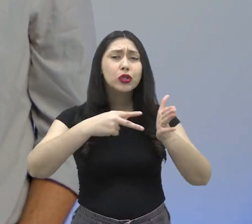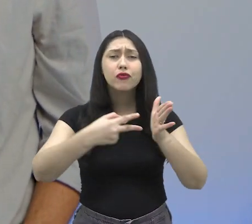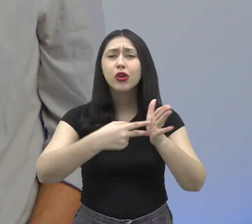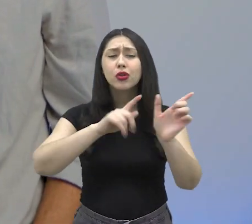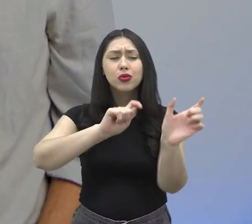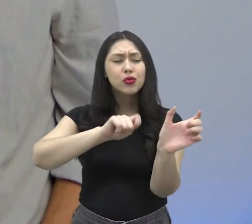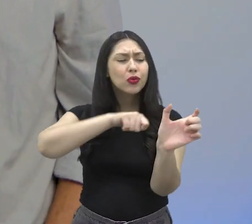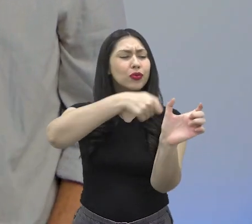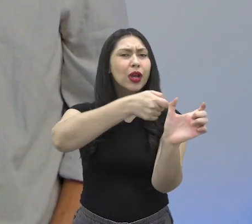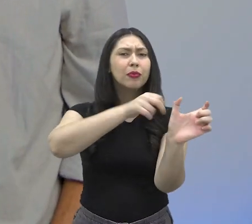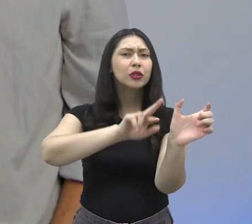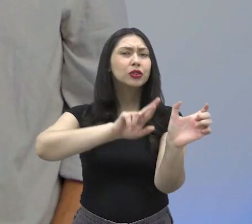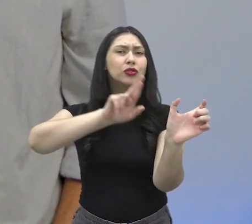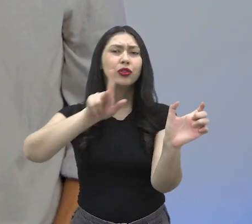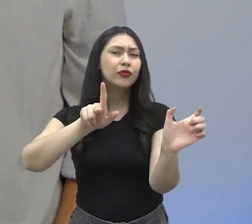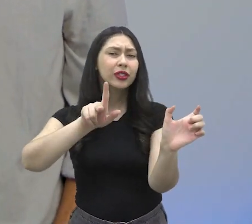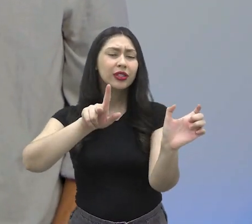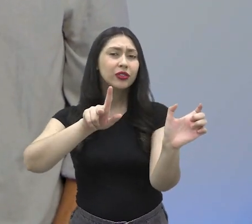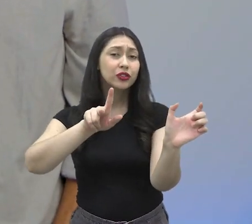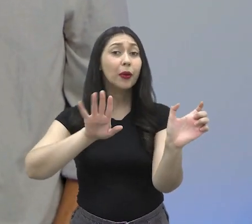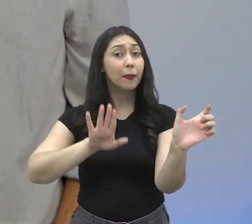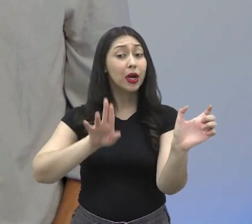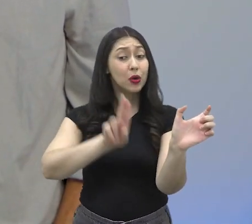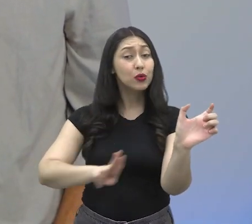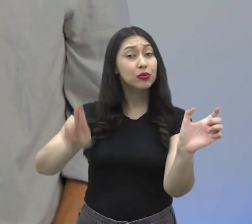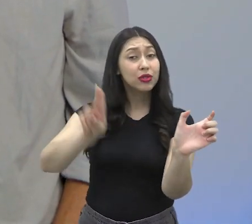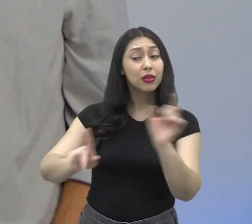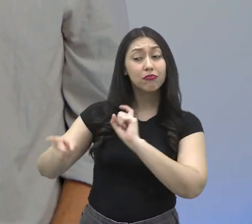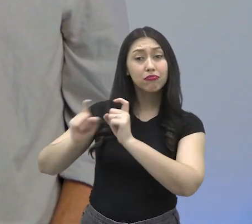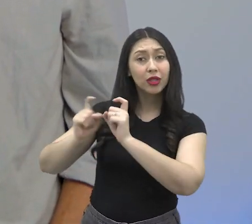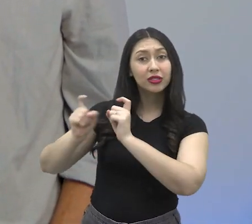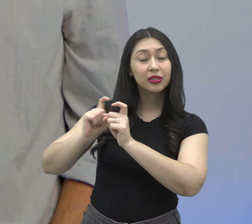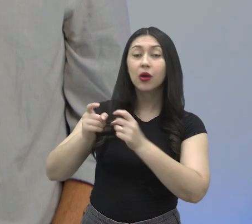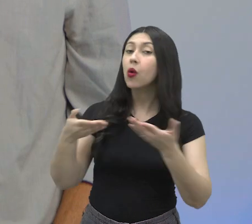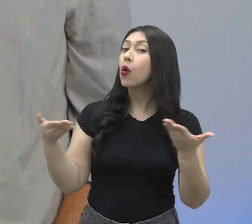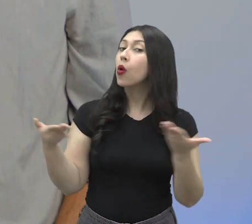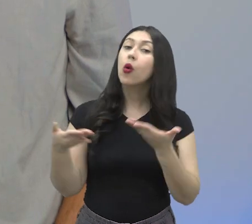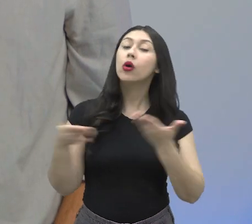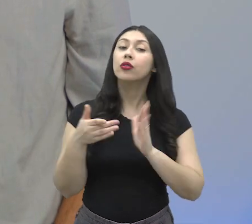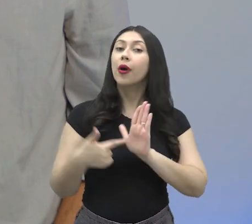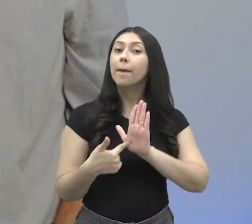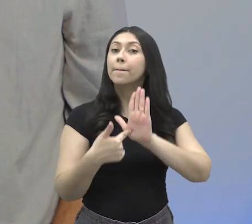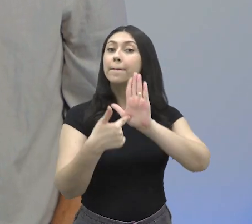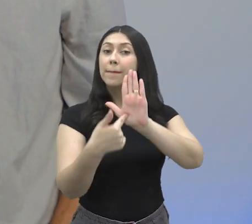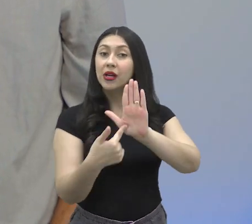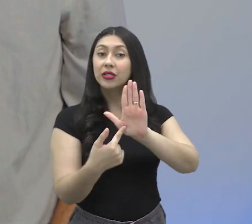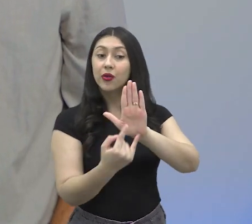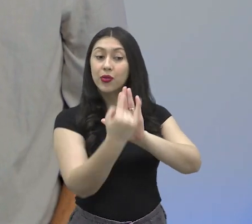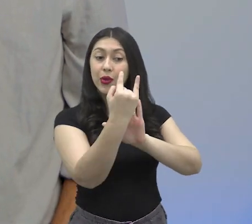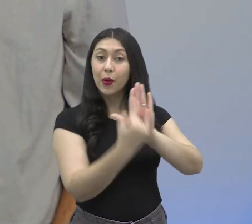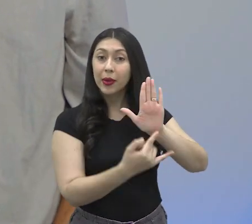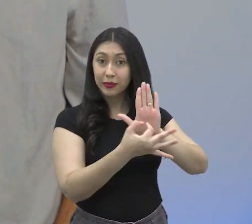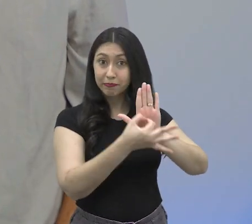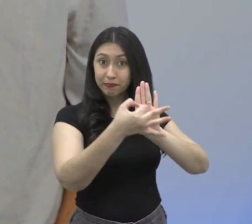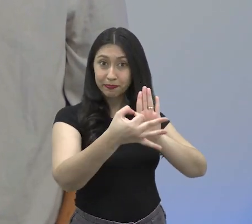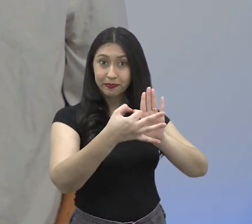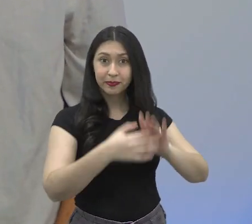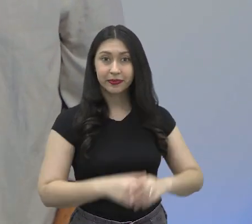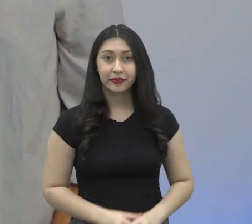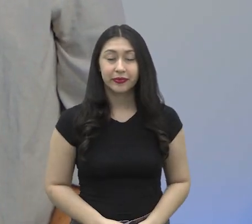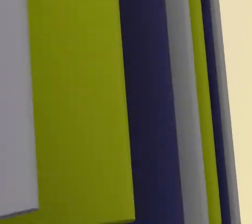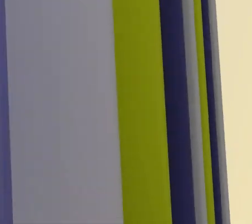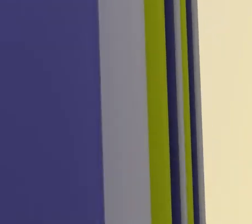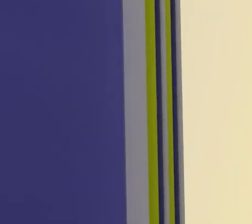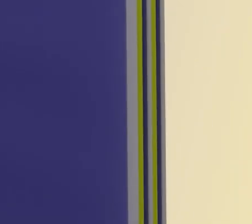algum termo diferente, comum aqui nas reuniões realizadas na Câmara. Hoje chegou a vez de te explicar o que é um